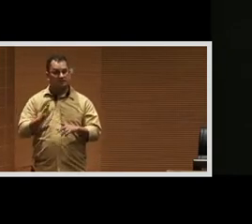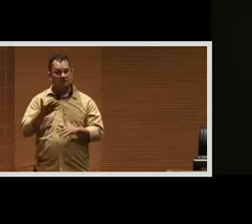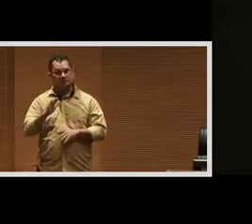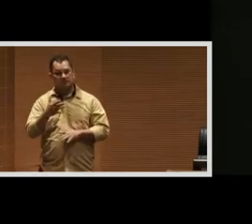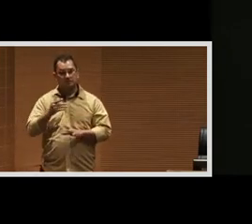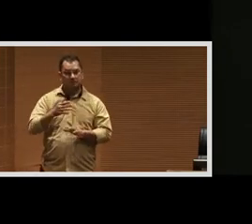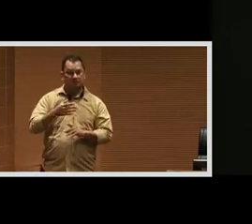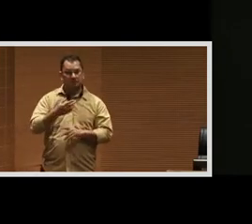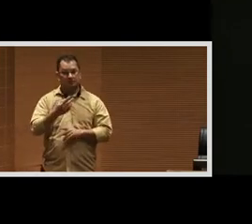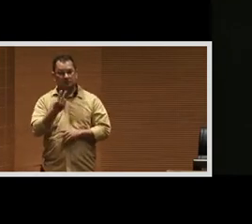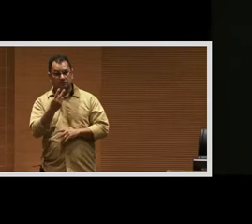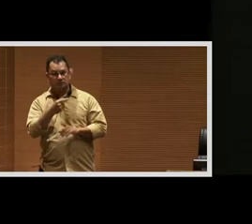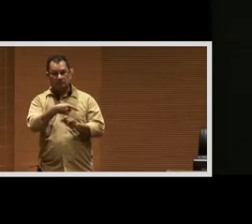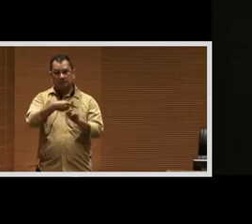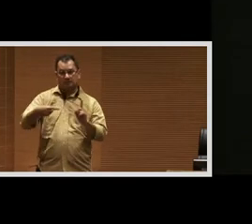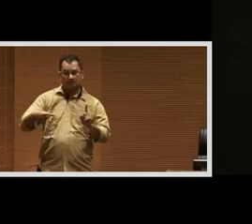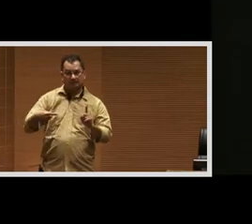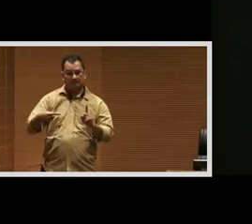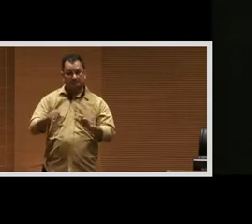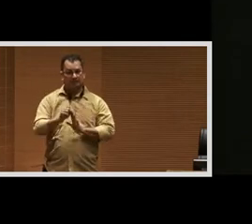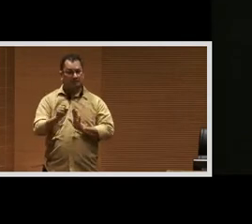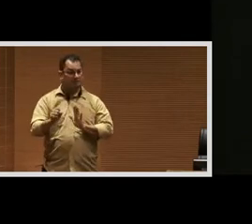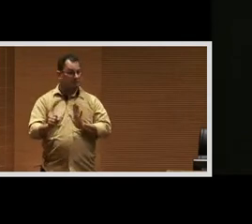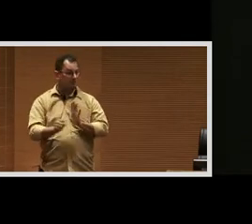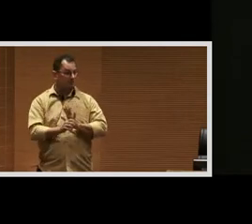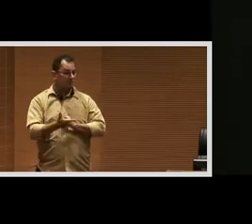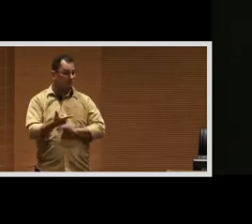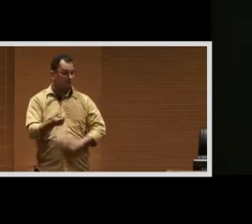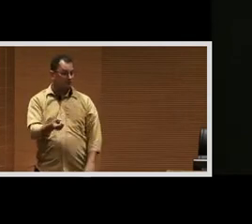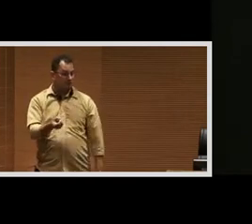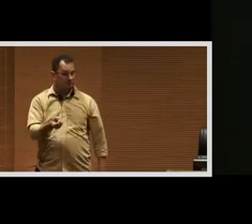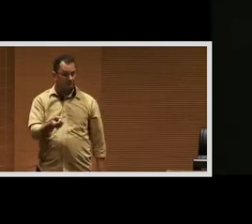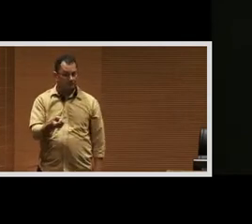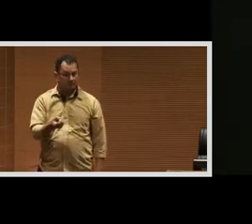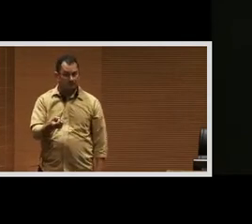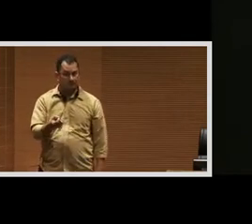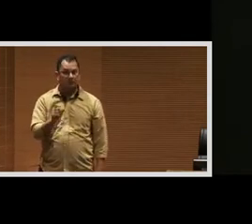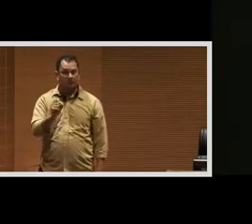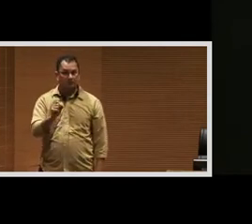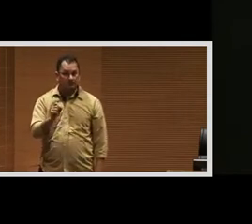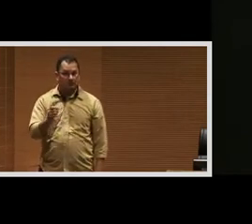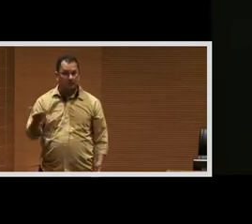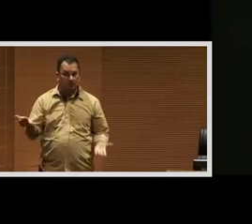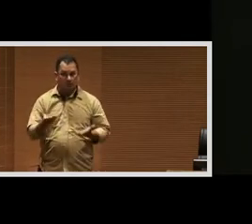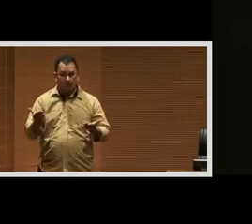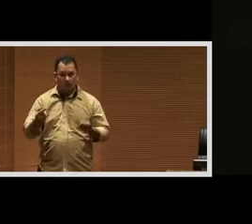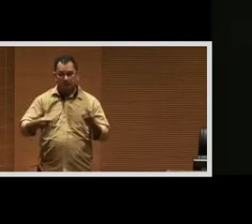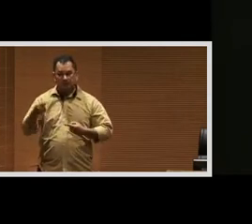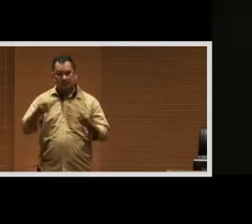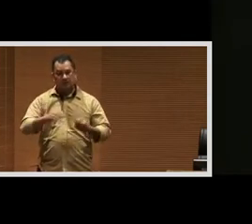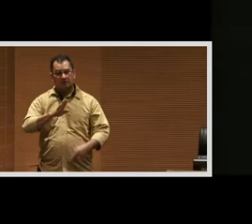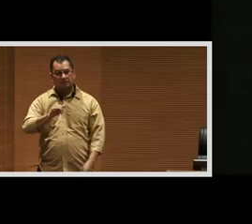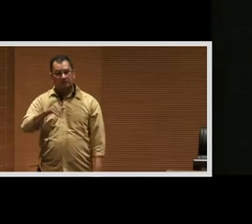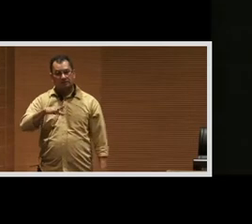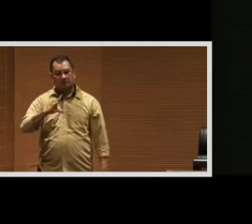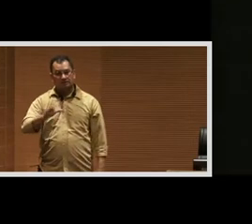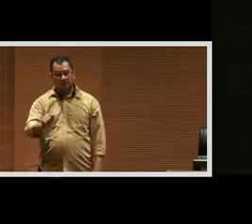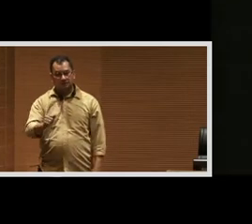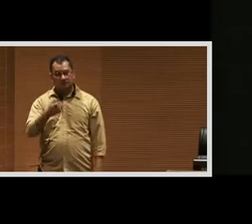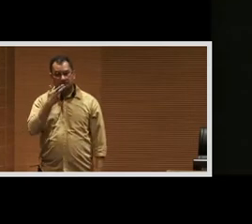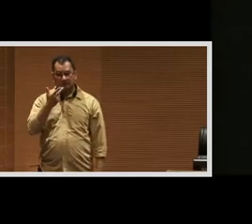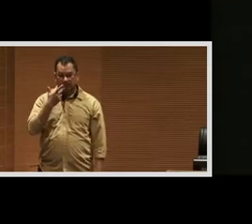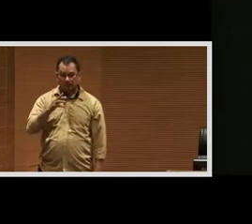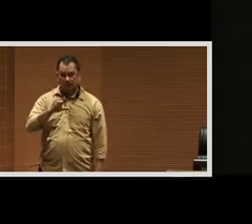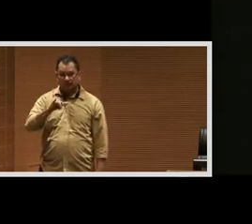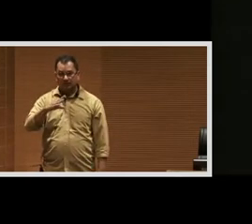século XX no mundo ocidental. É disso que estamos falando. É disso que Bianca falou, é disso que Ricardo falou e